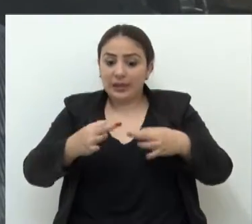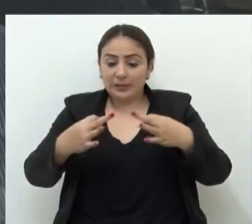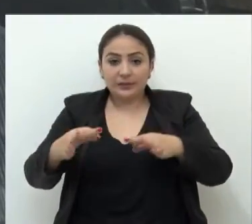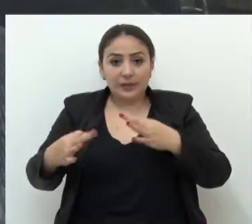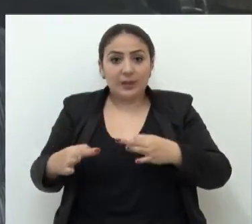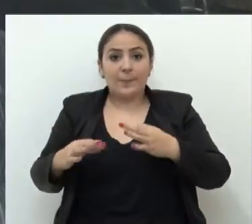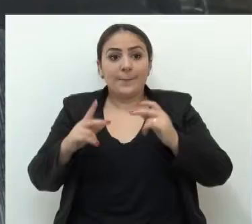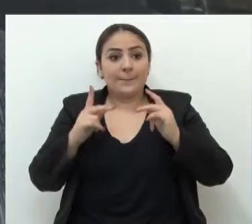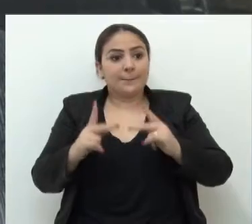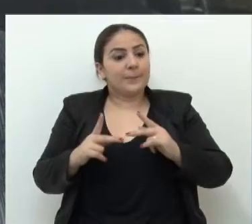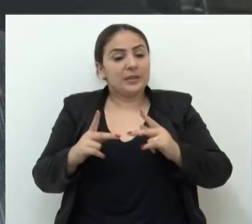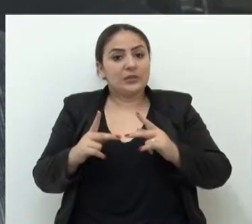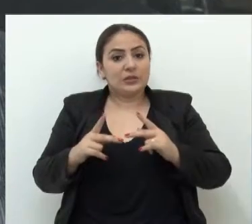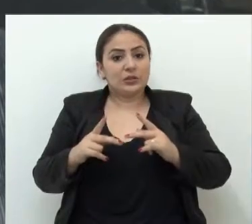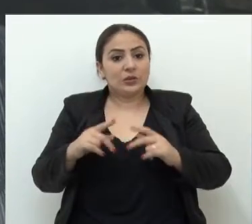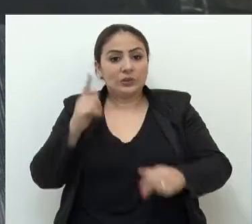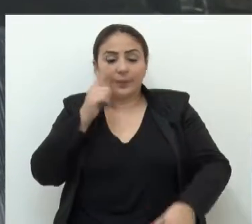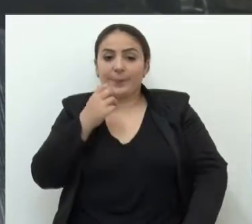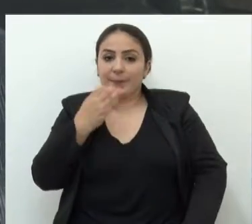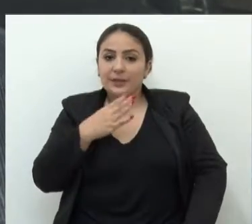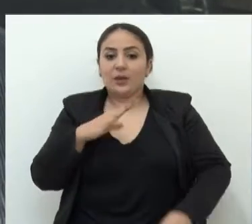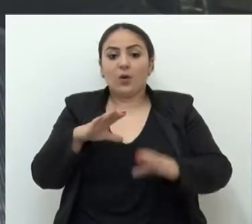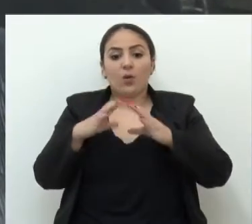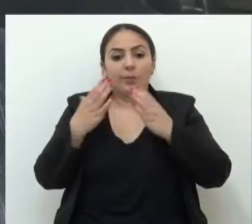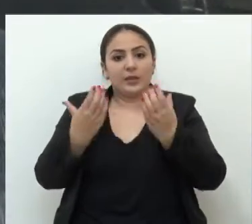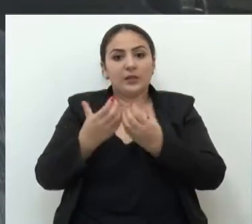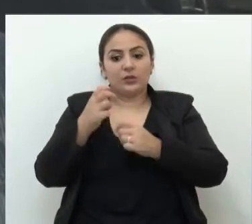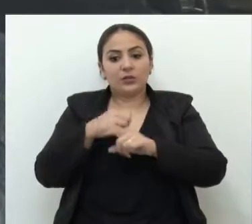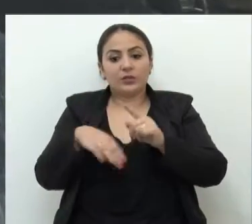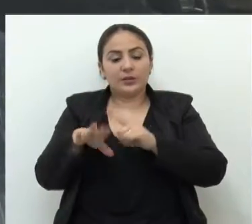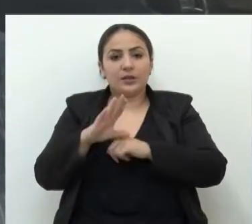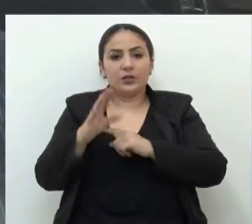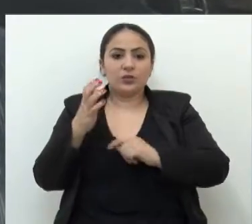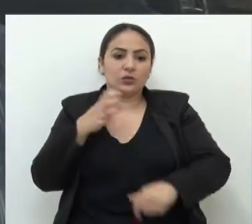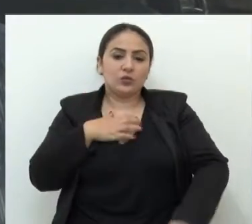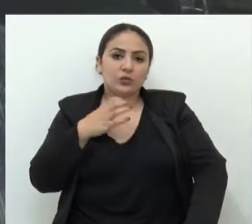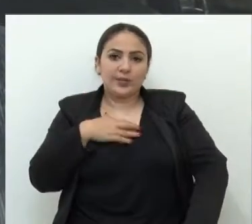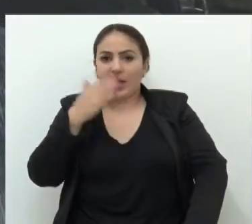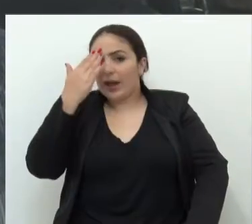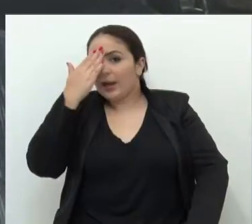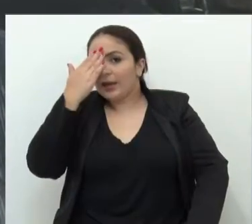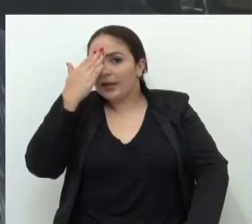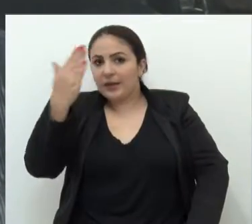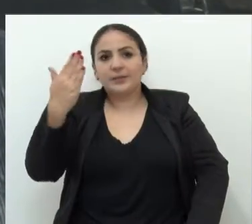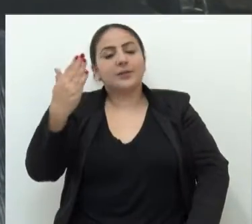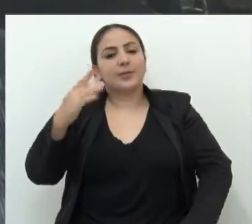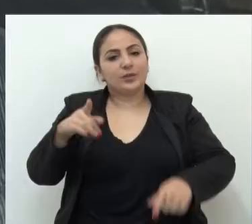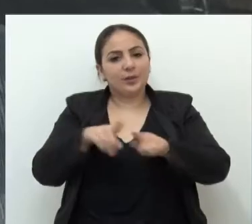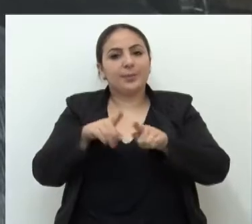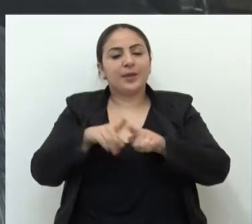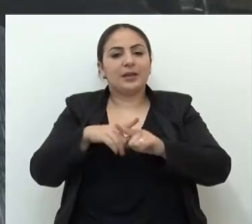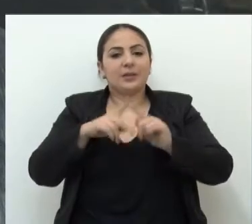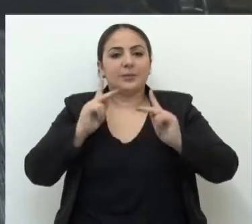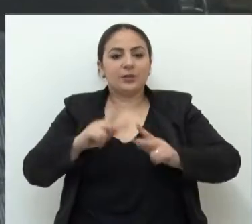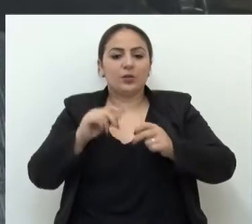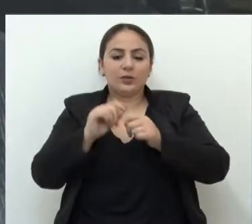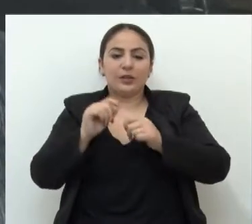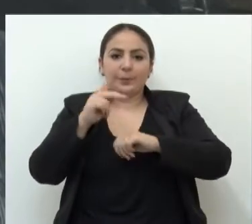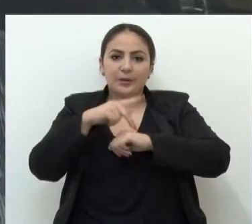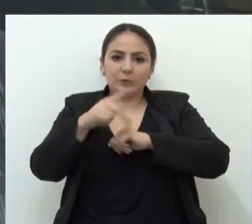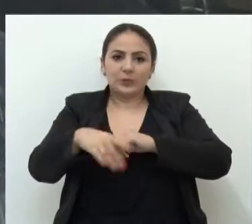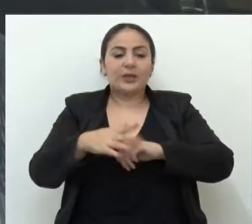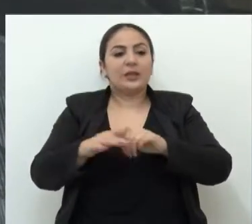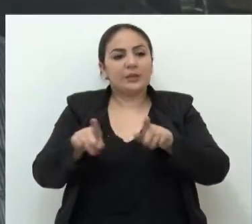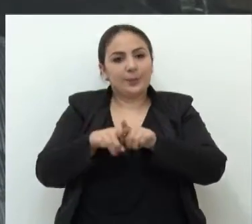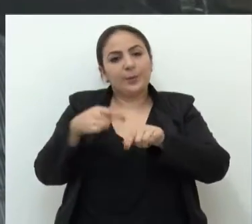pessoas corretas, pessoas que são bem vistas na comunidade e na sociedade, numa forma de agradecimento e de gratidão para essas